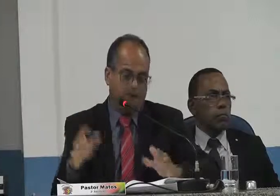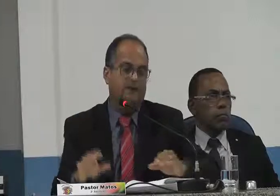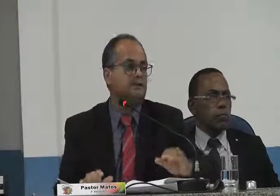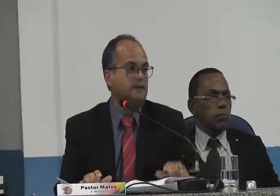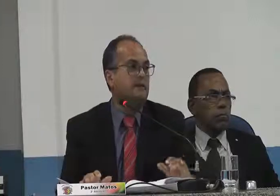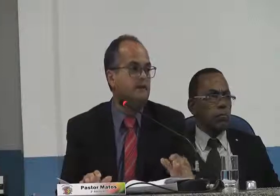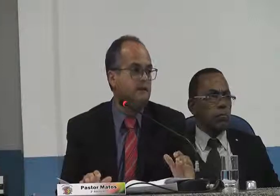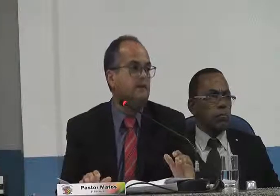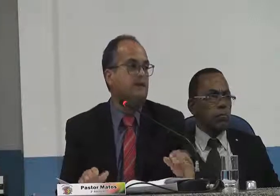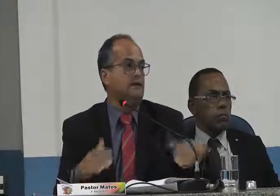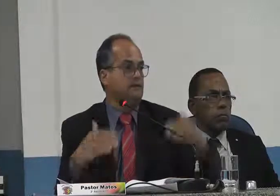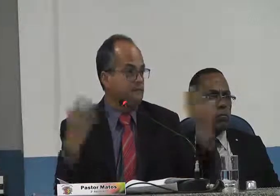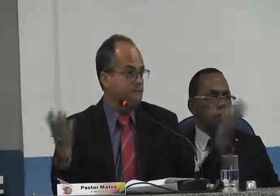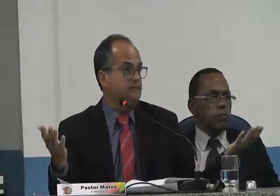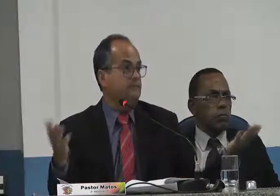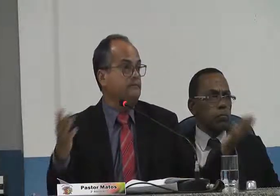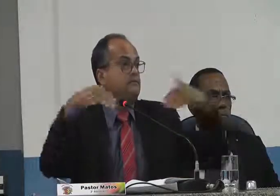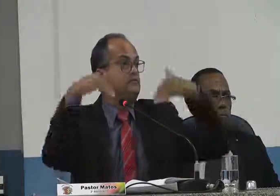É.